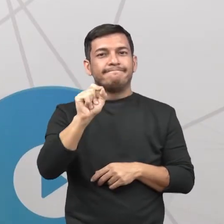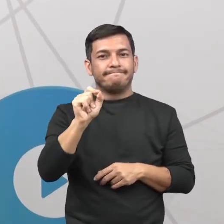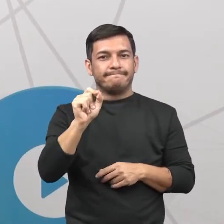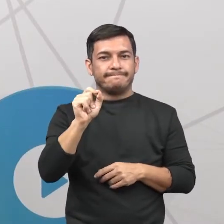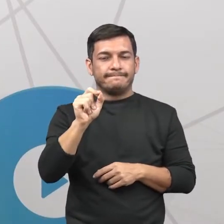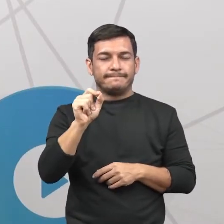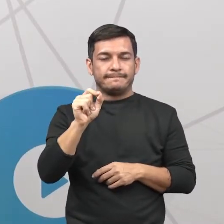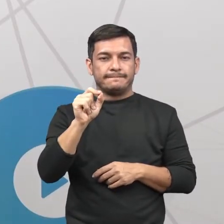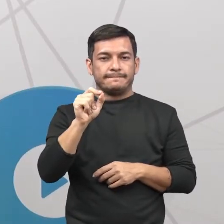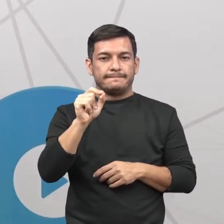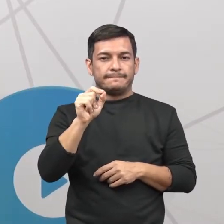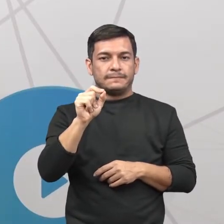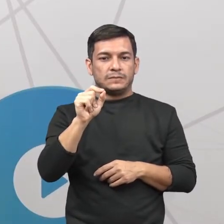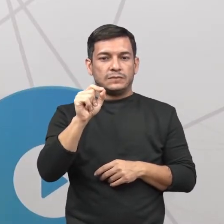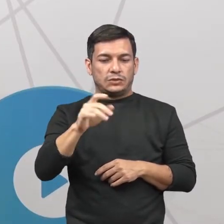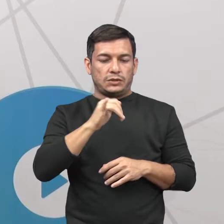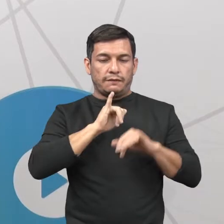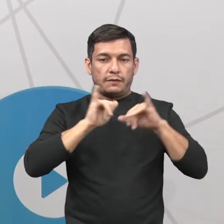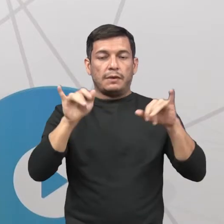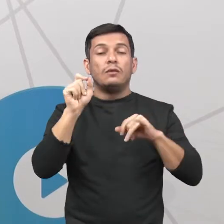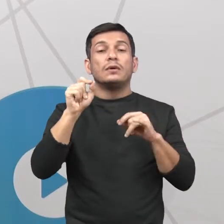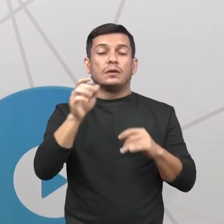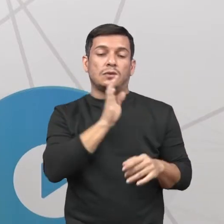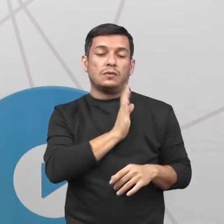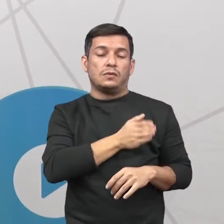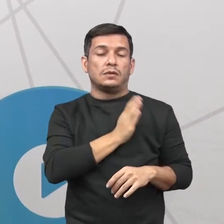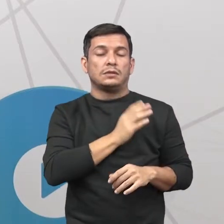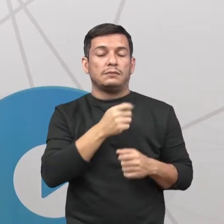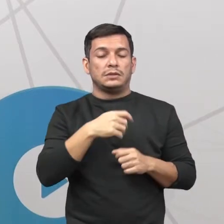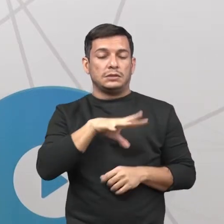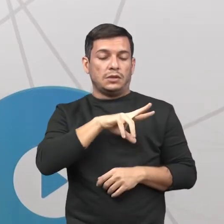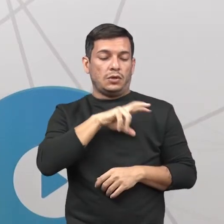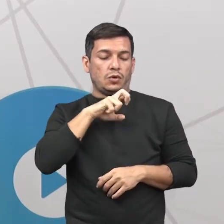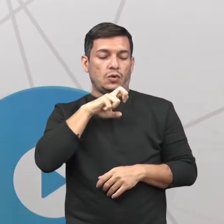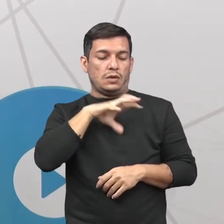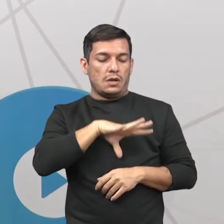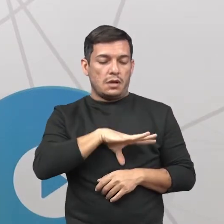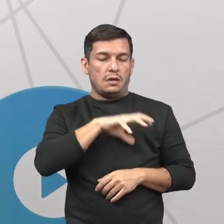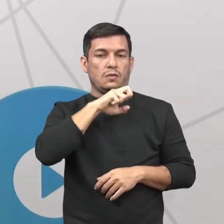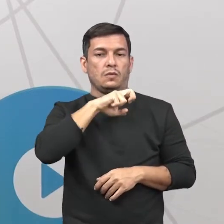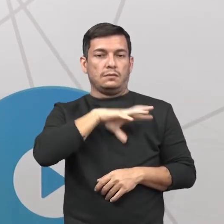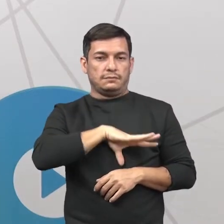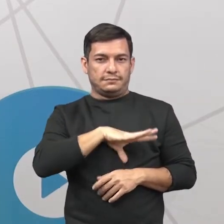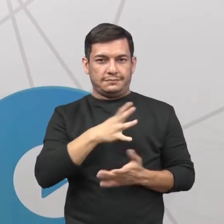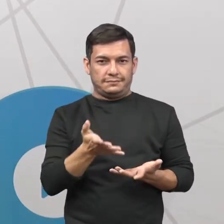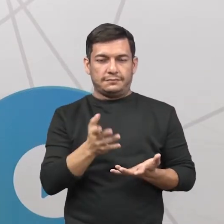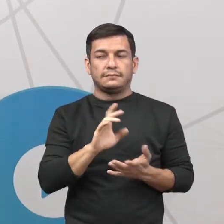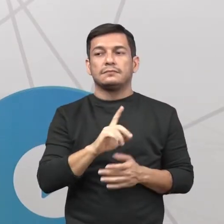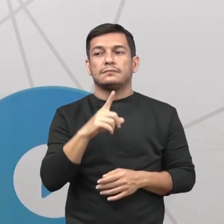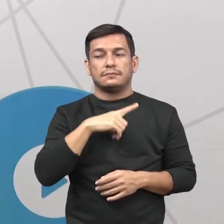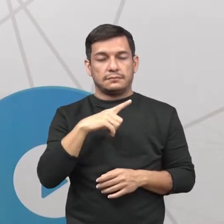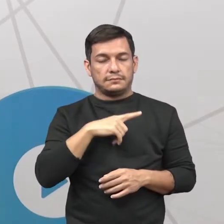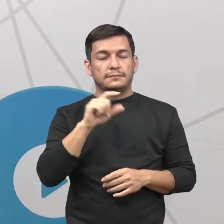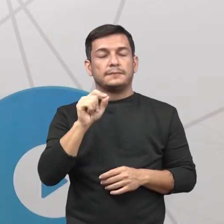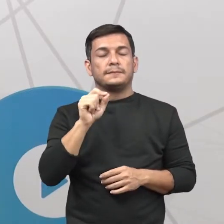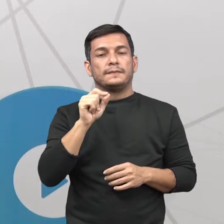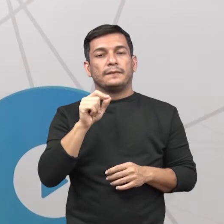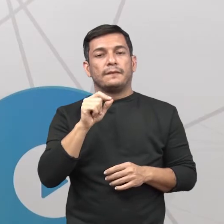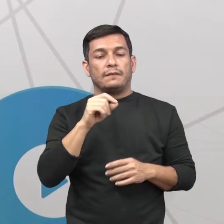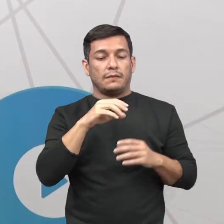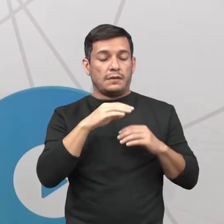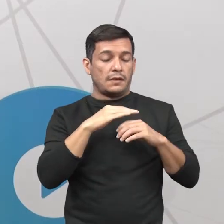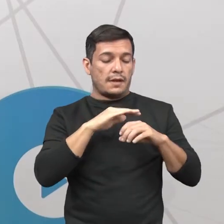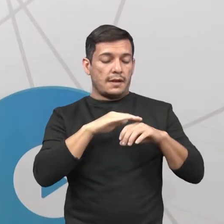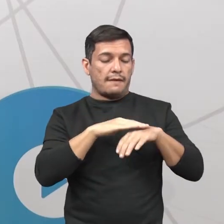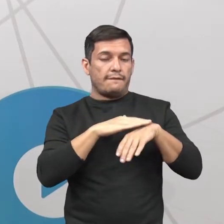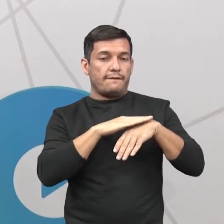nódulo sinoatrial de informar que o coração tem que contrair e relaxar. A porção mais externa do